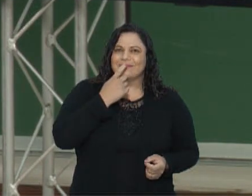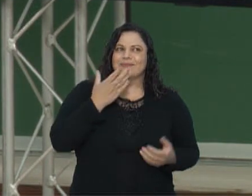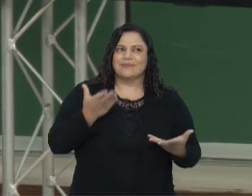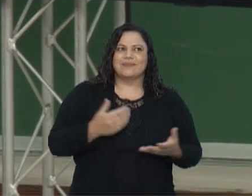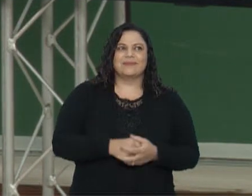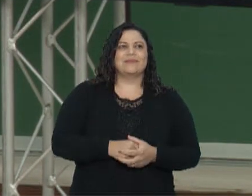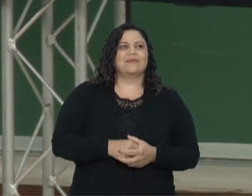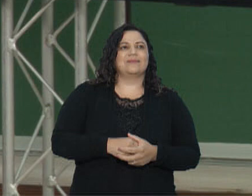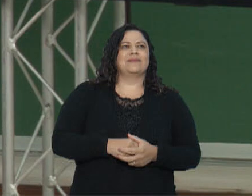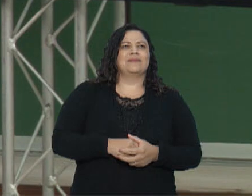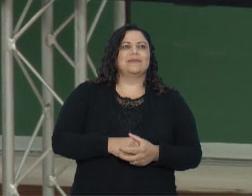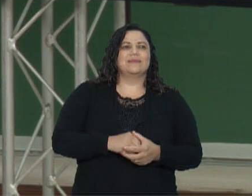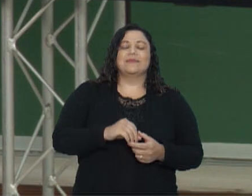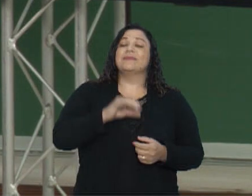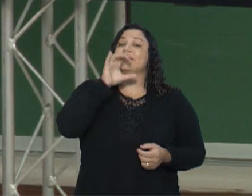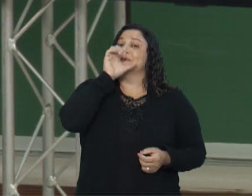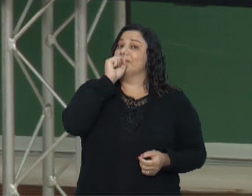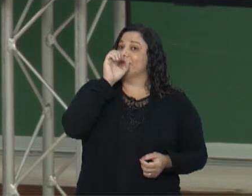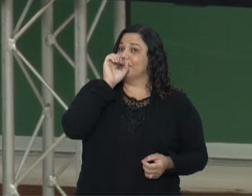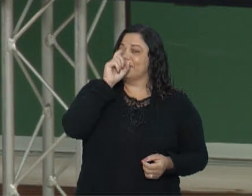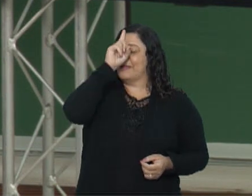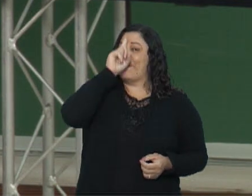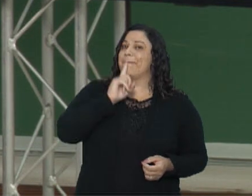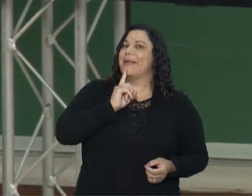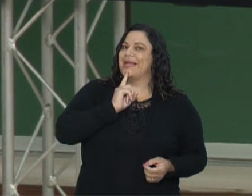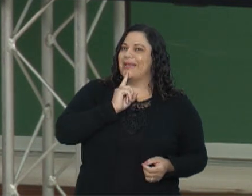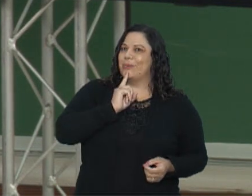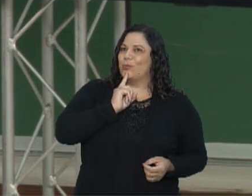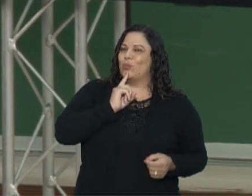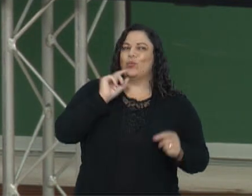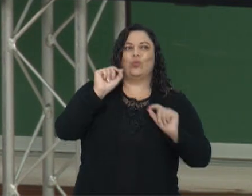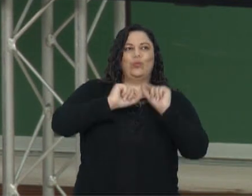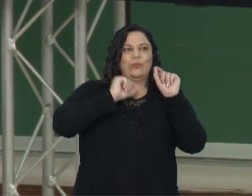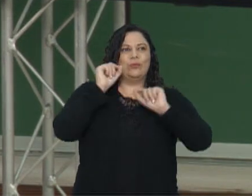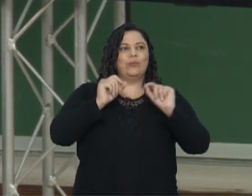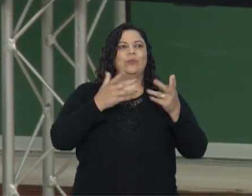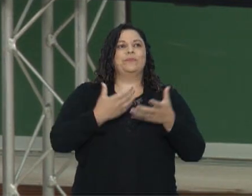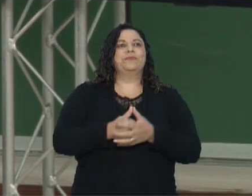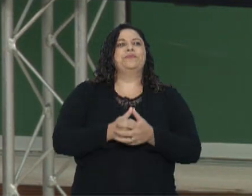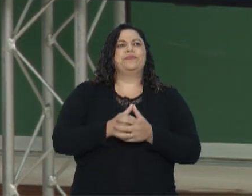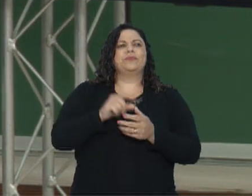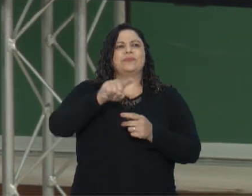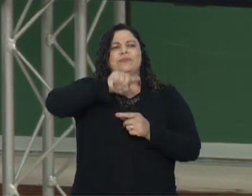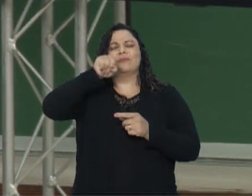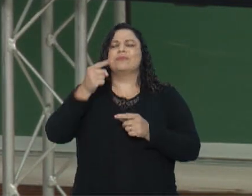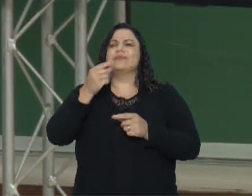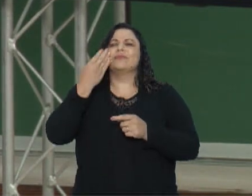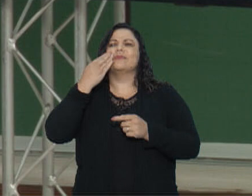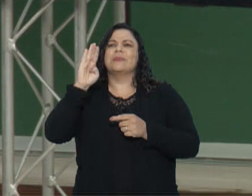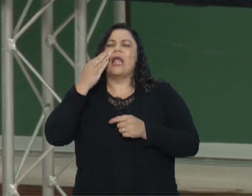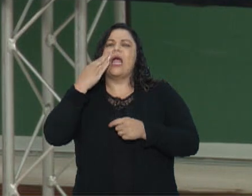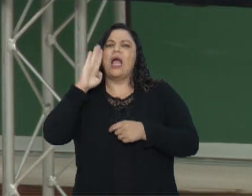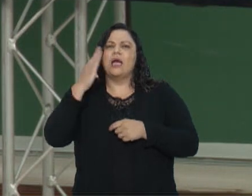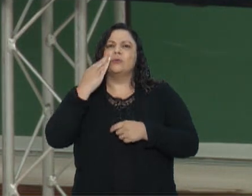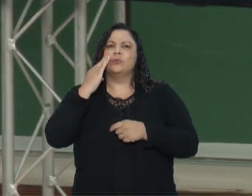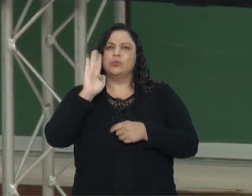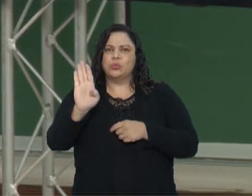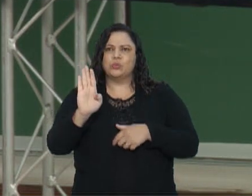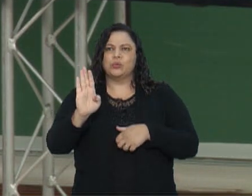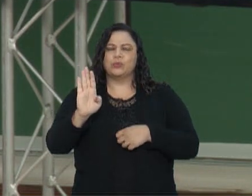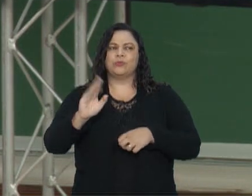palavras agudas, el color amarillo para as palavras graves e el color azul para as